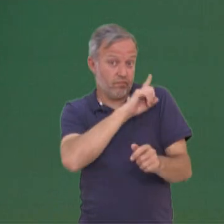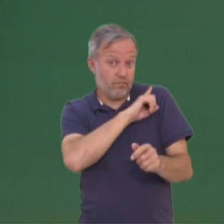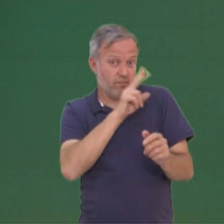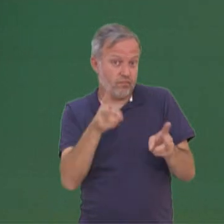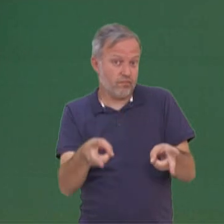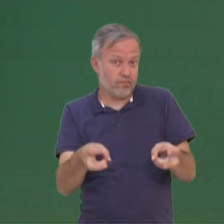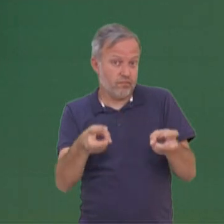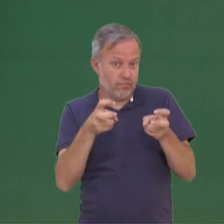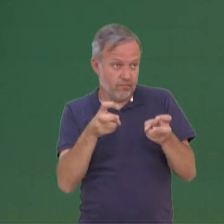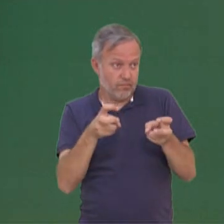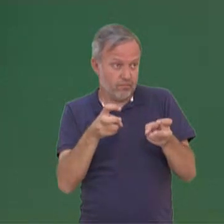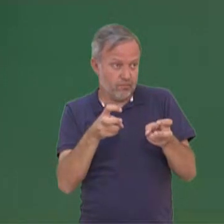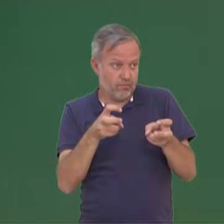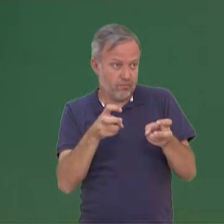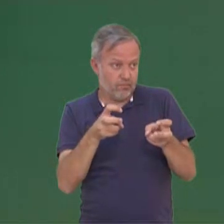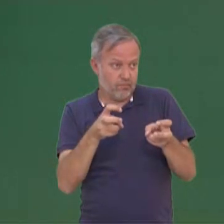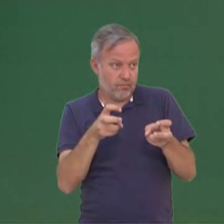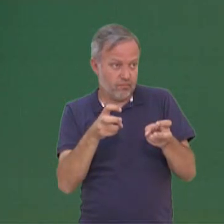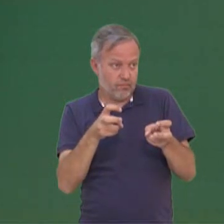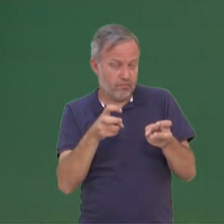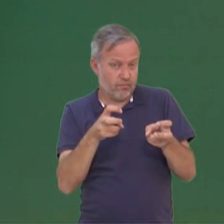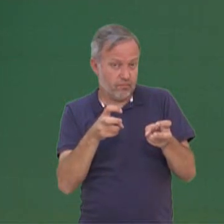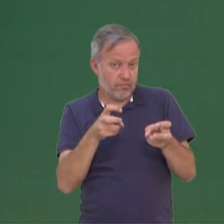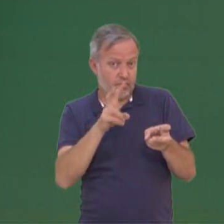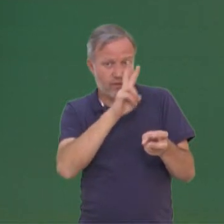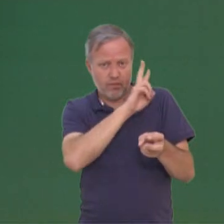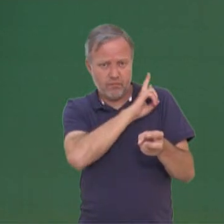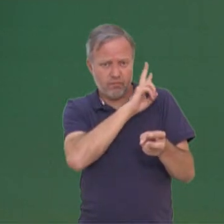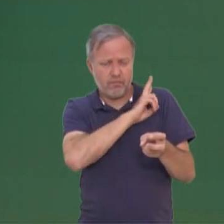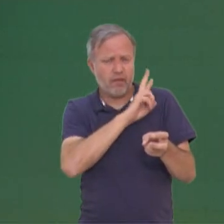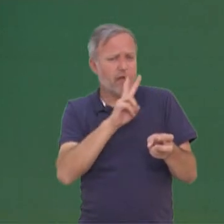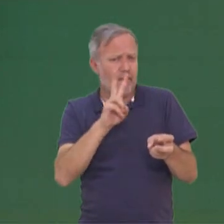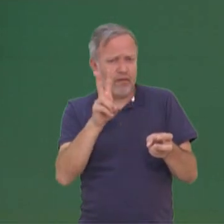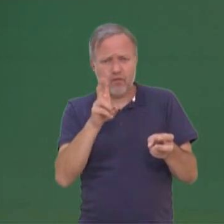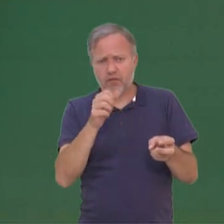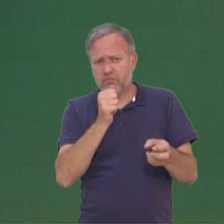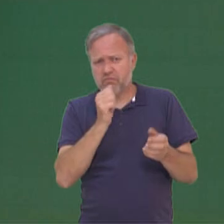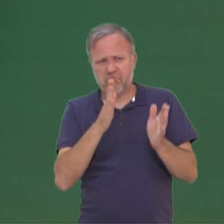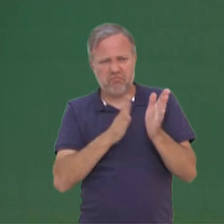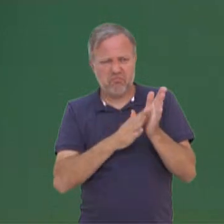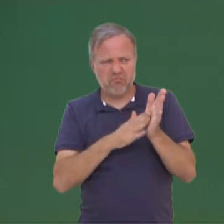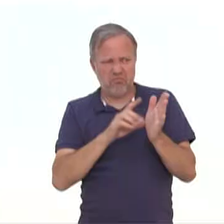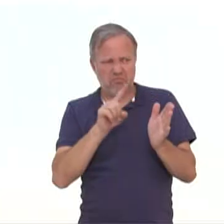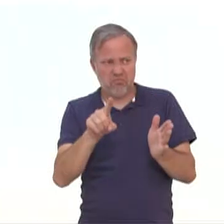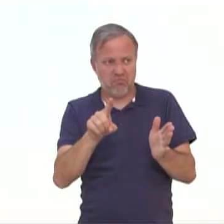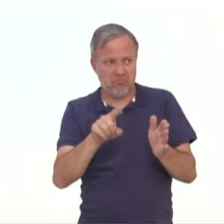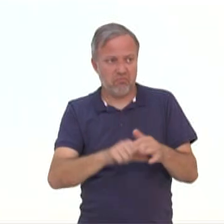perceber isso. Maravilha? No segundo ano, então, vocês são ótimos.